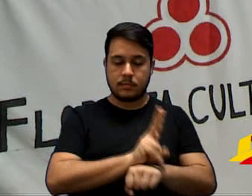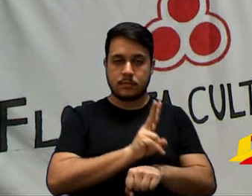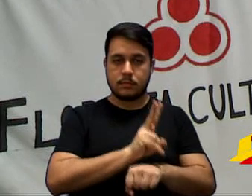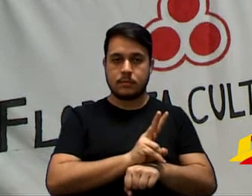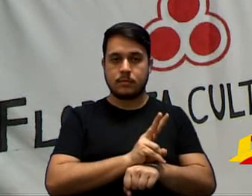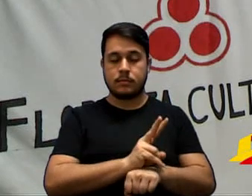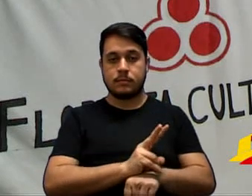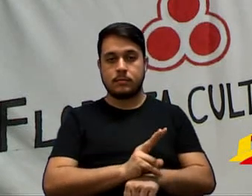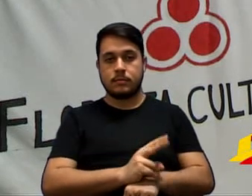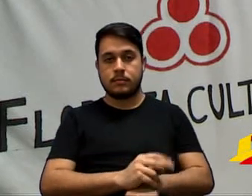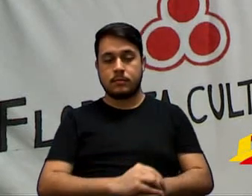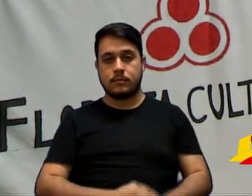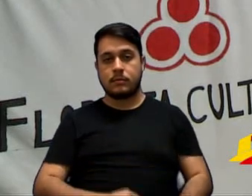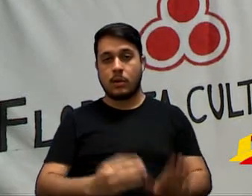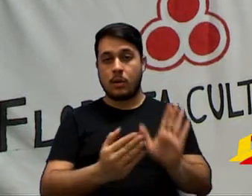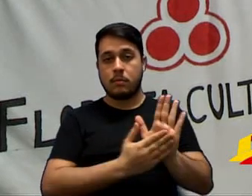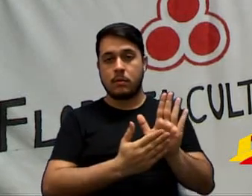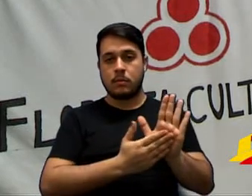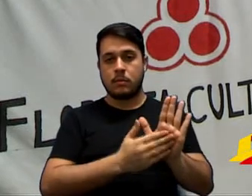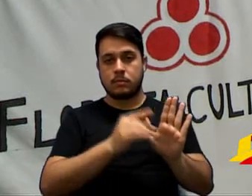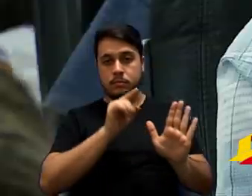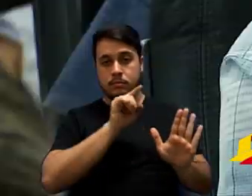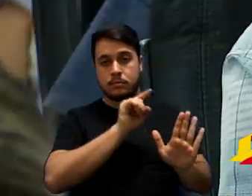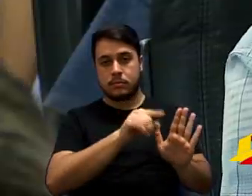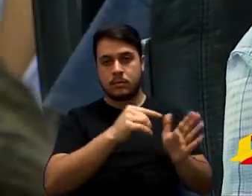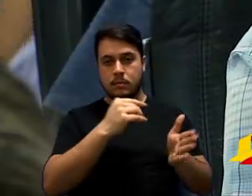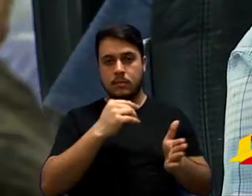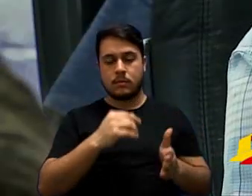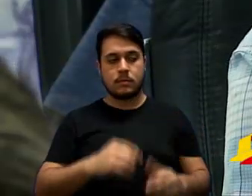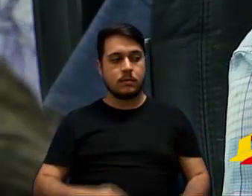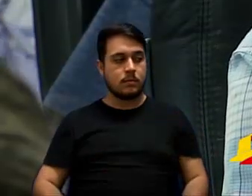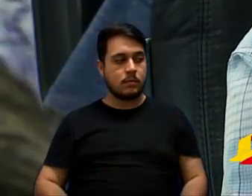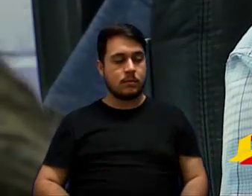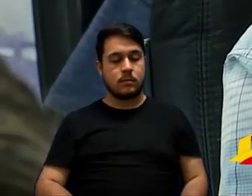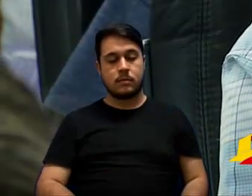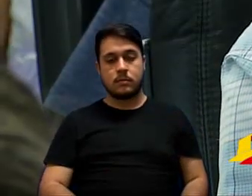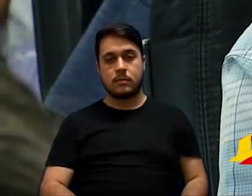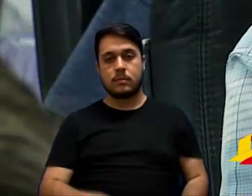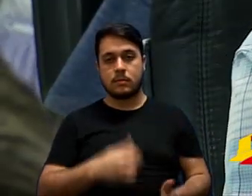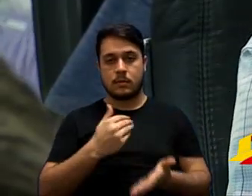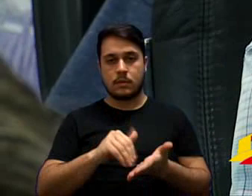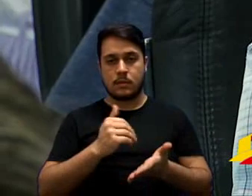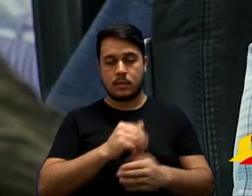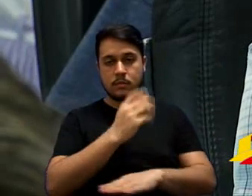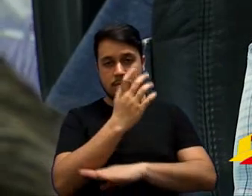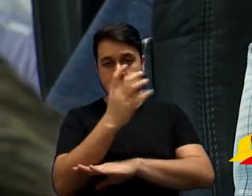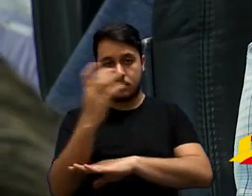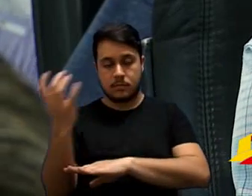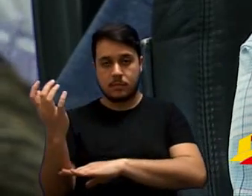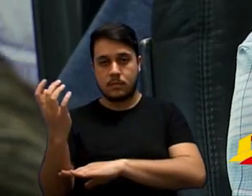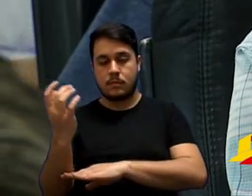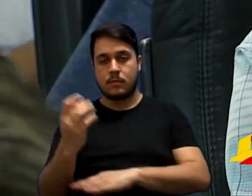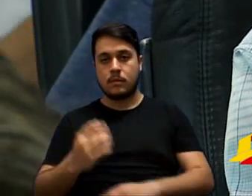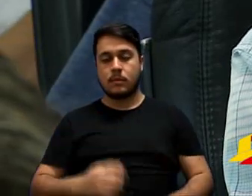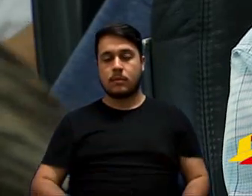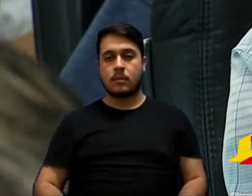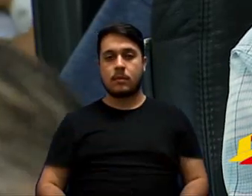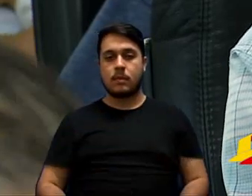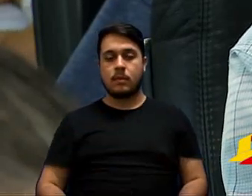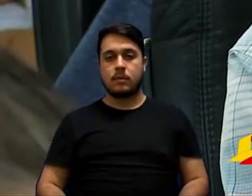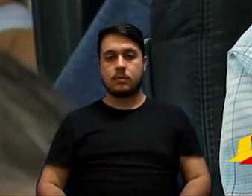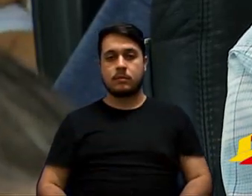ao secretário do meio ambiente para baixar uma hora de serviço para uma fiscalização